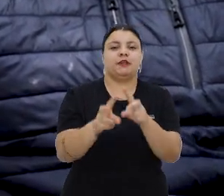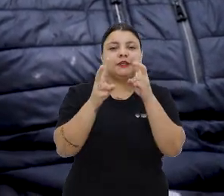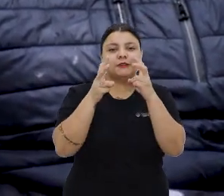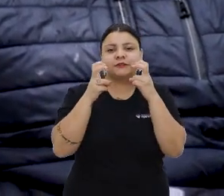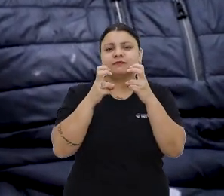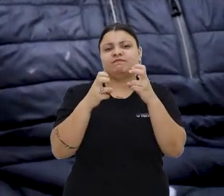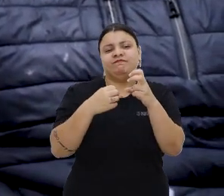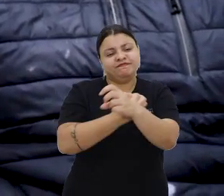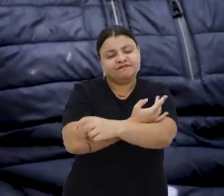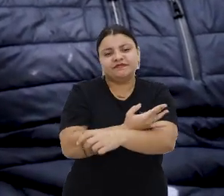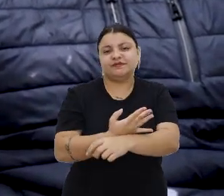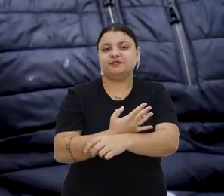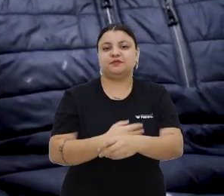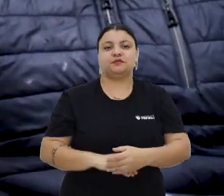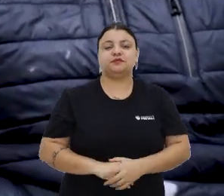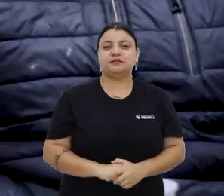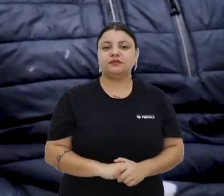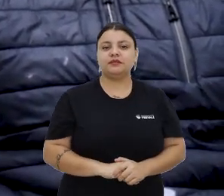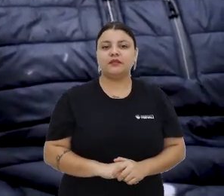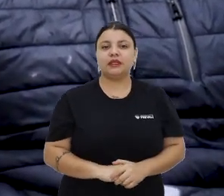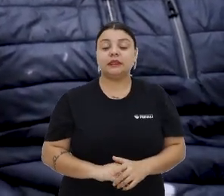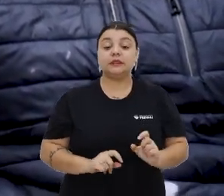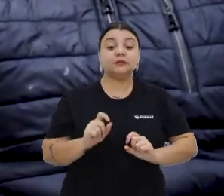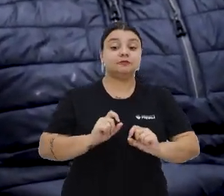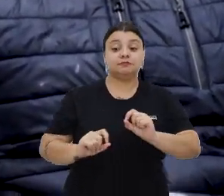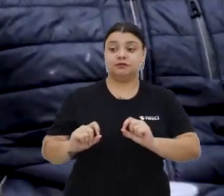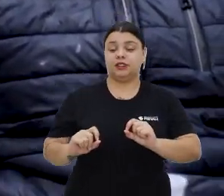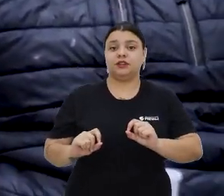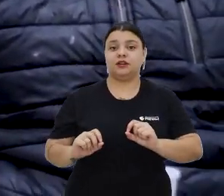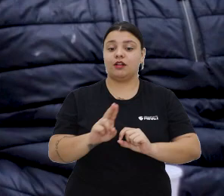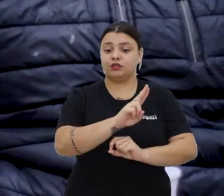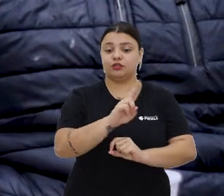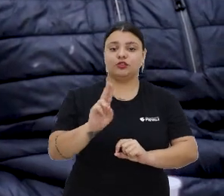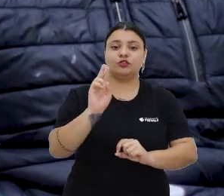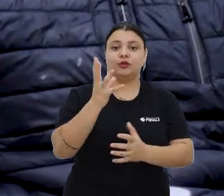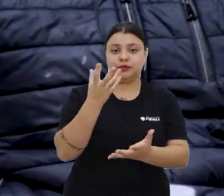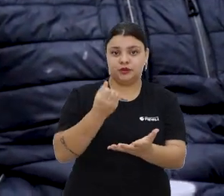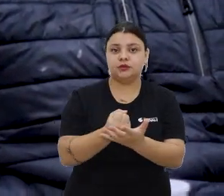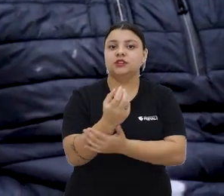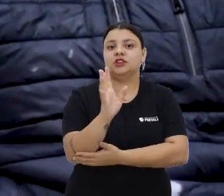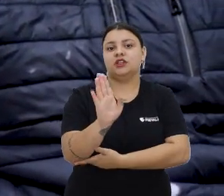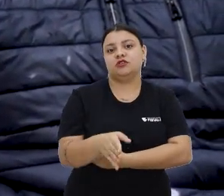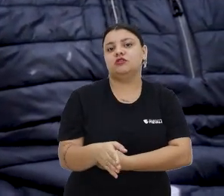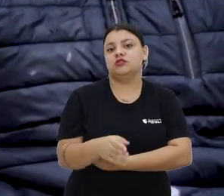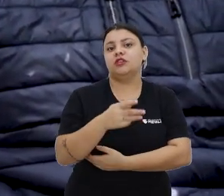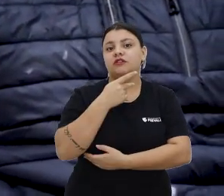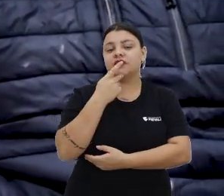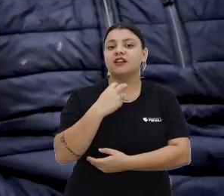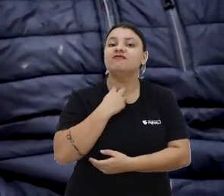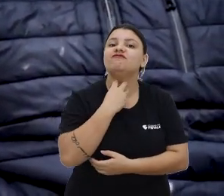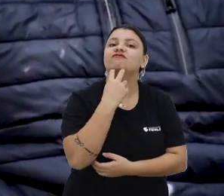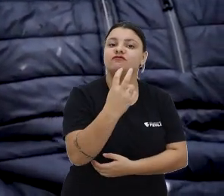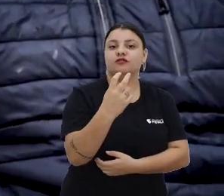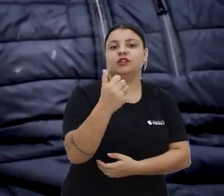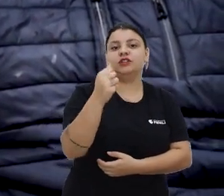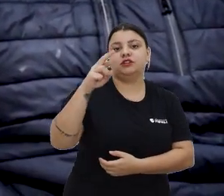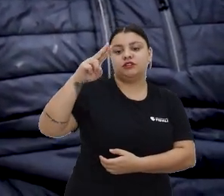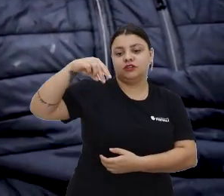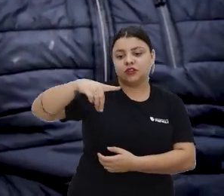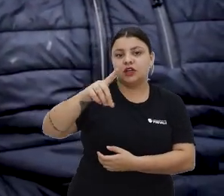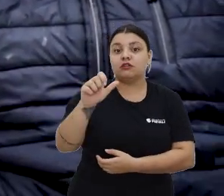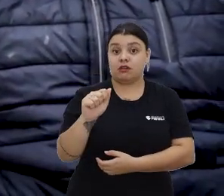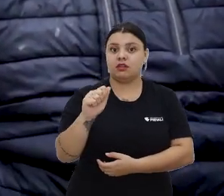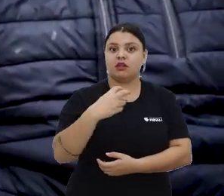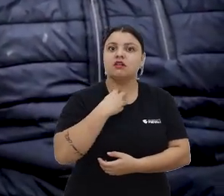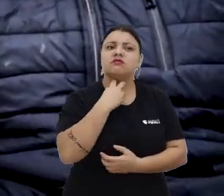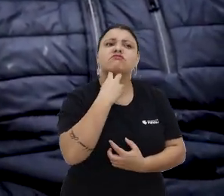enfim, se mobilizar para que, como o próprio nome do podcast já fala, né? A voz de Aruanda, que essa voz possa